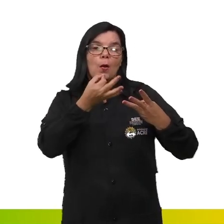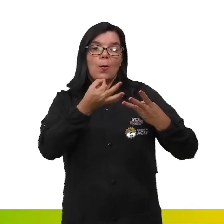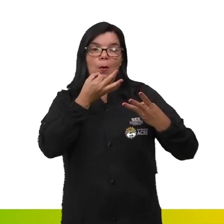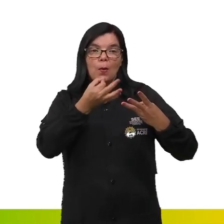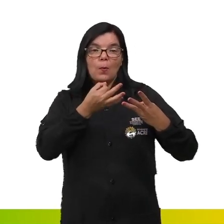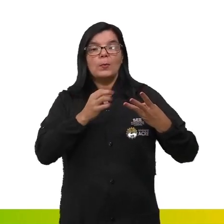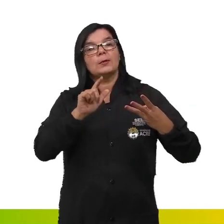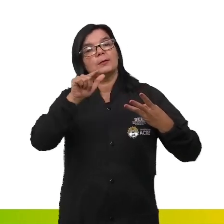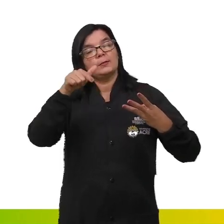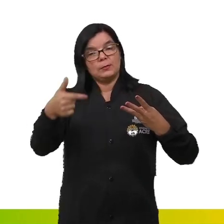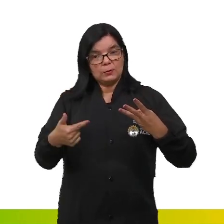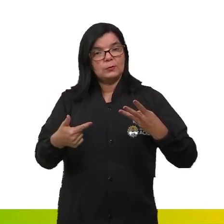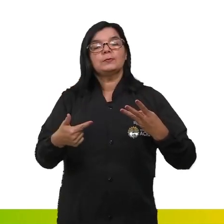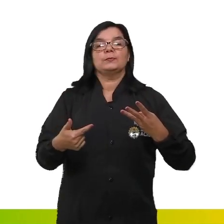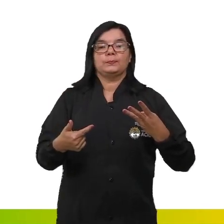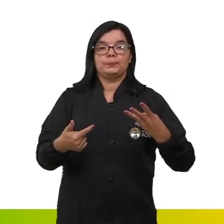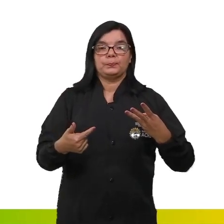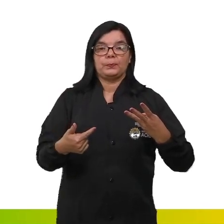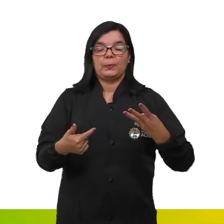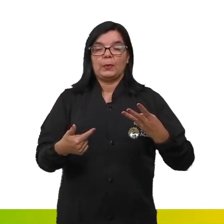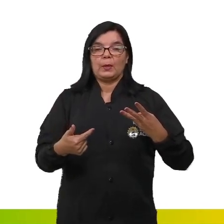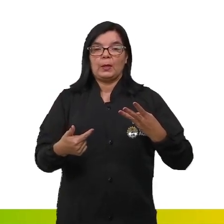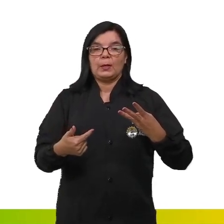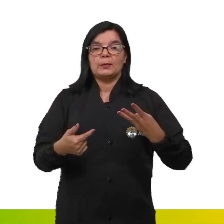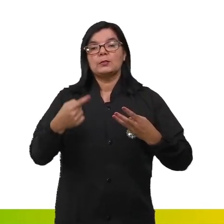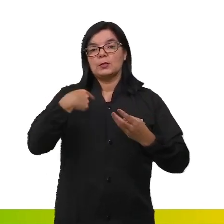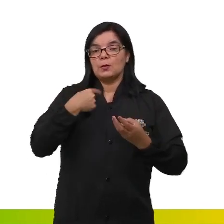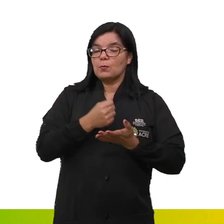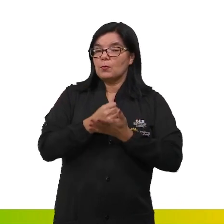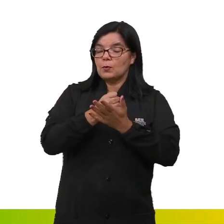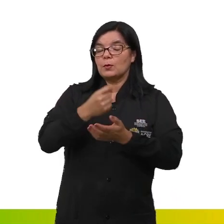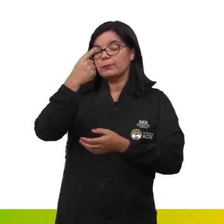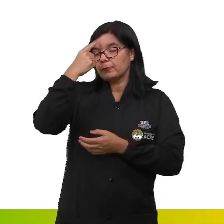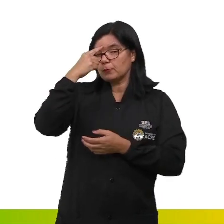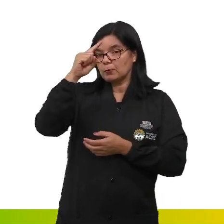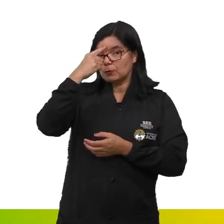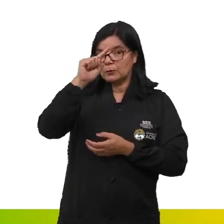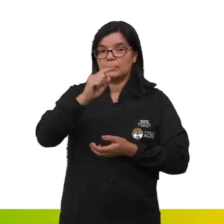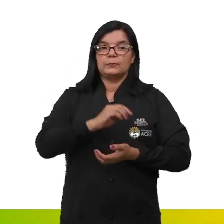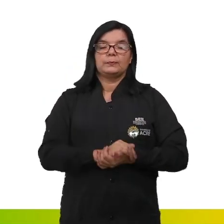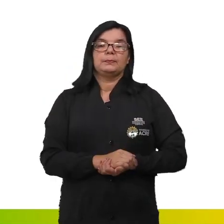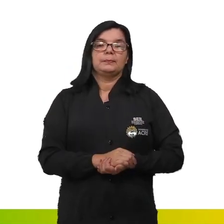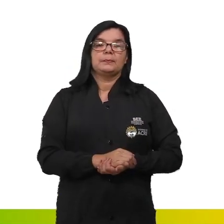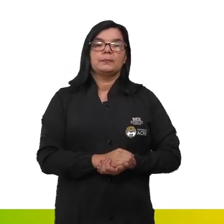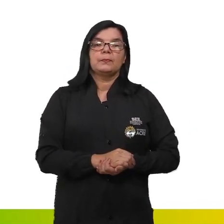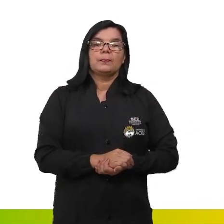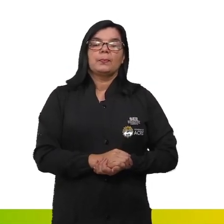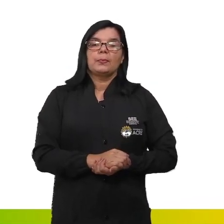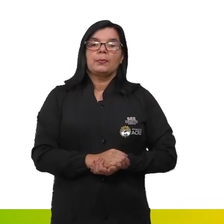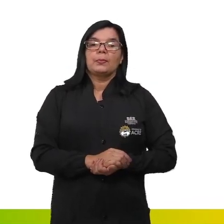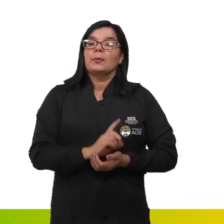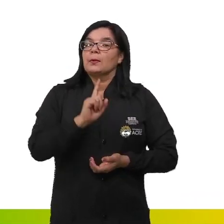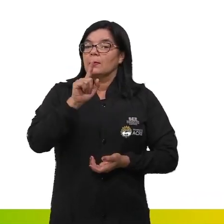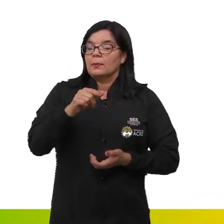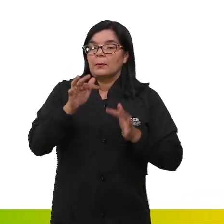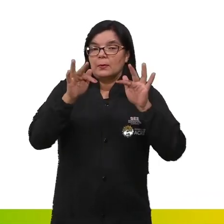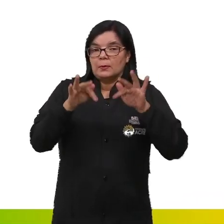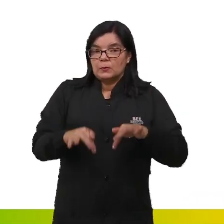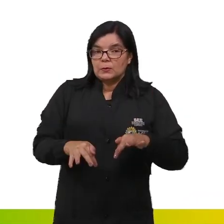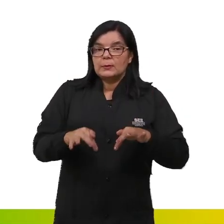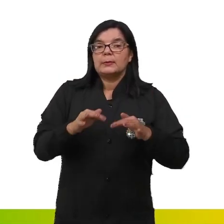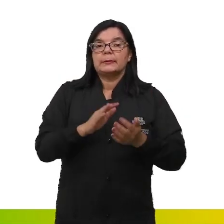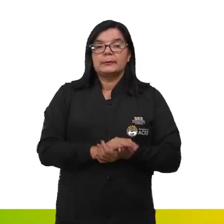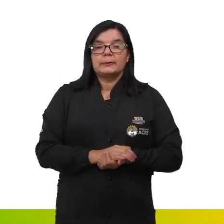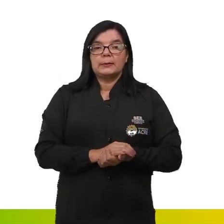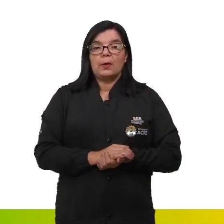que é o contra, são os contra-argumentos aí e o reforço de ideias, tá? E por último, as